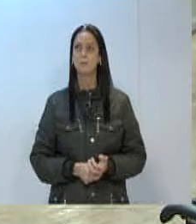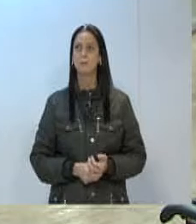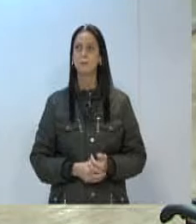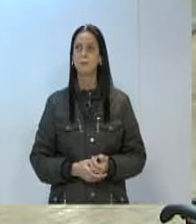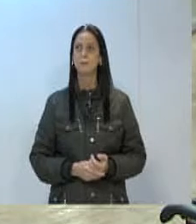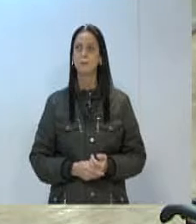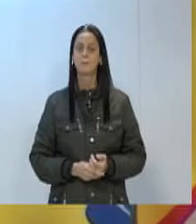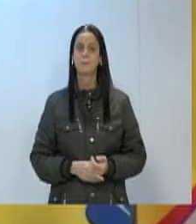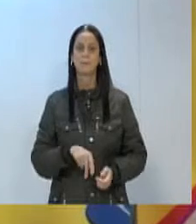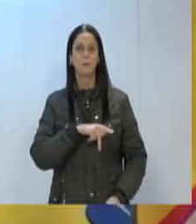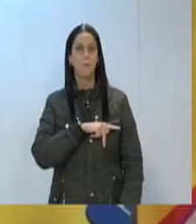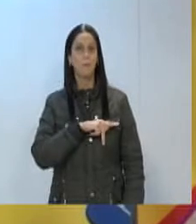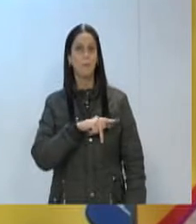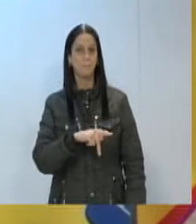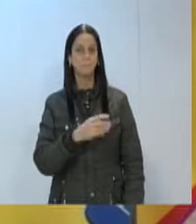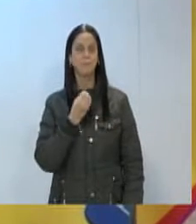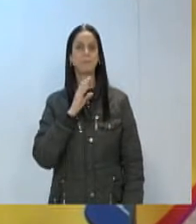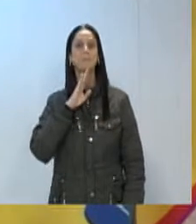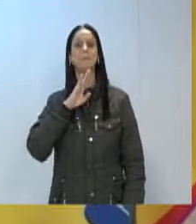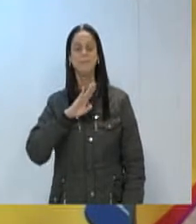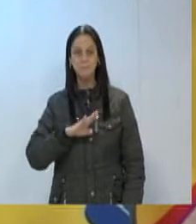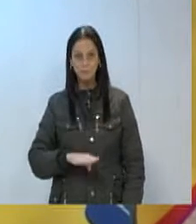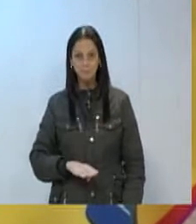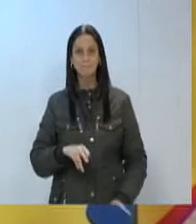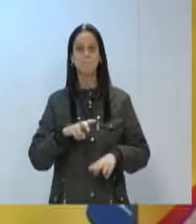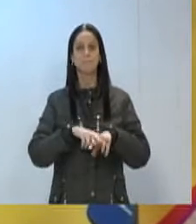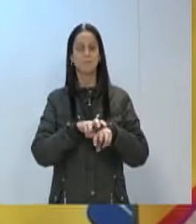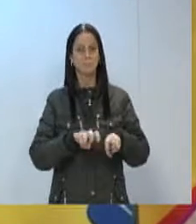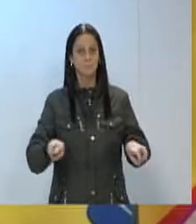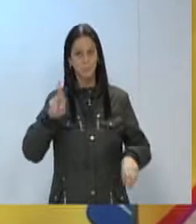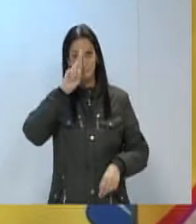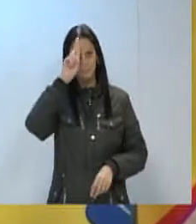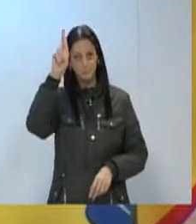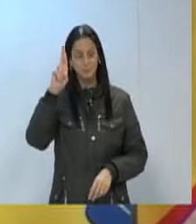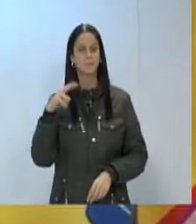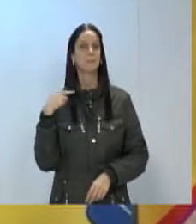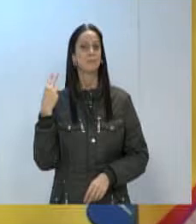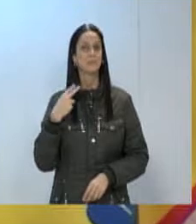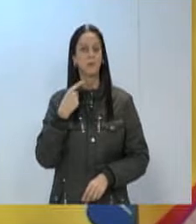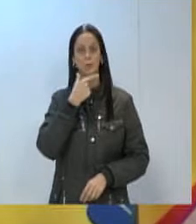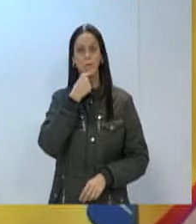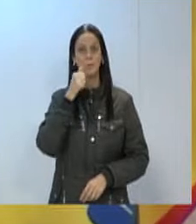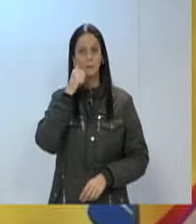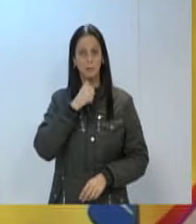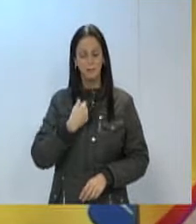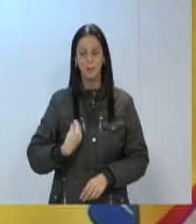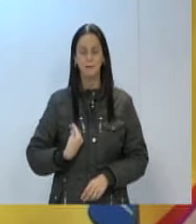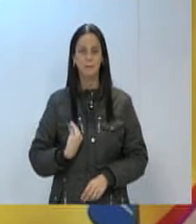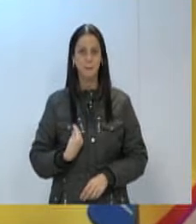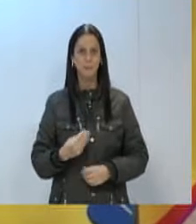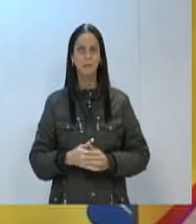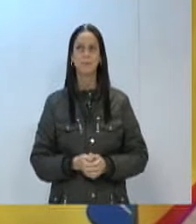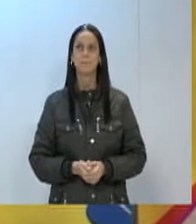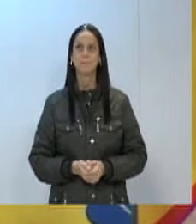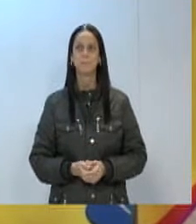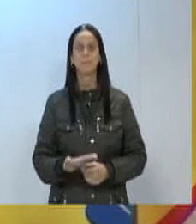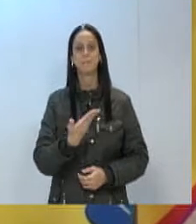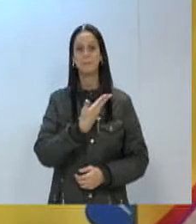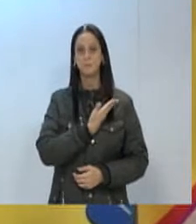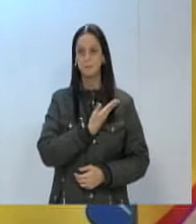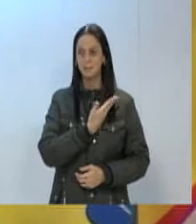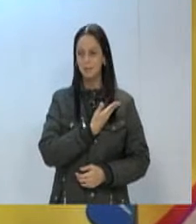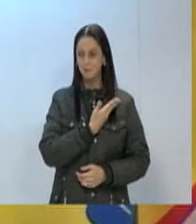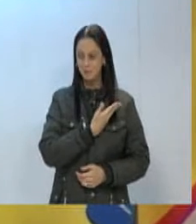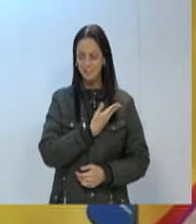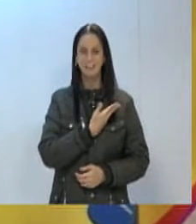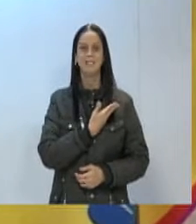o seu presidente Boa tarde demais membros da mesa senhoras vereadoras seus vereadores minha companheira de Mandato